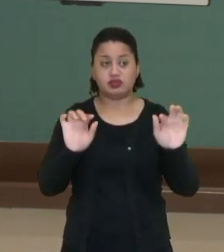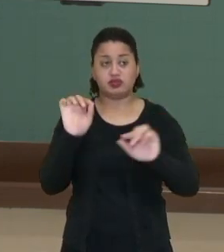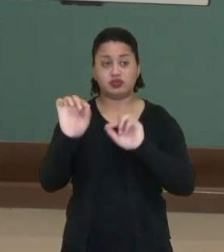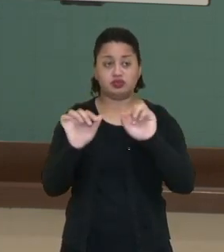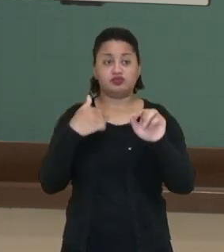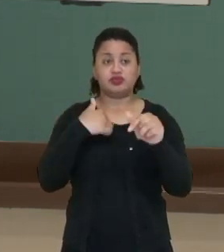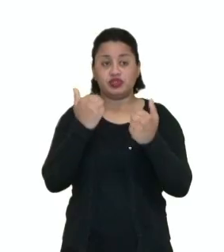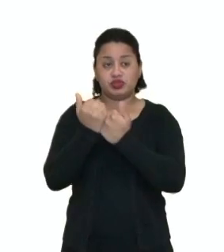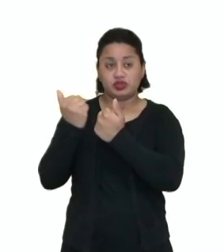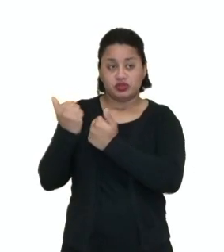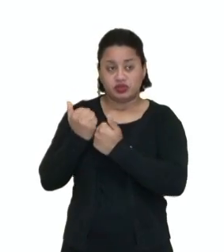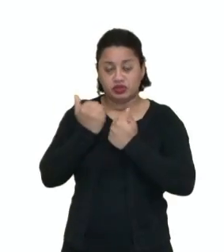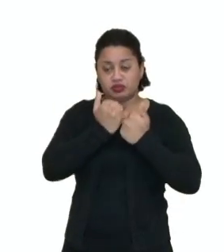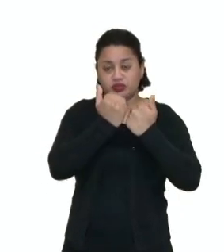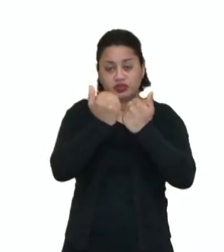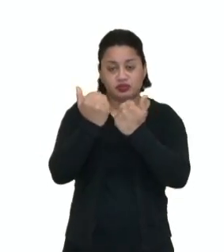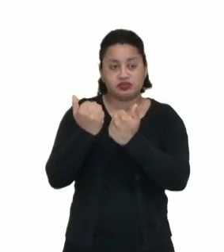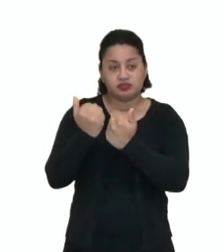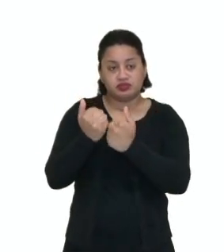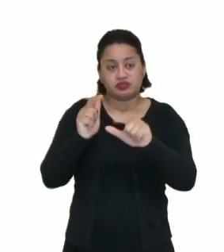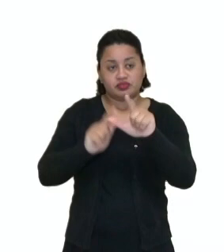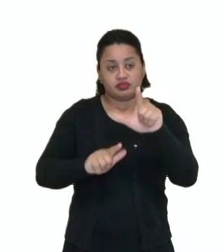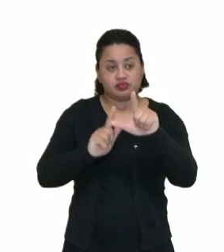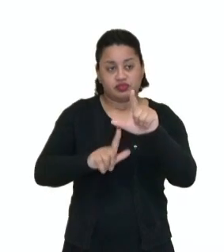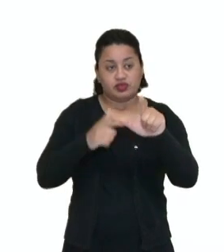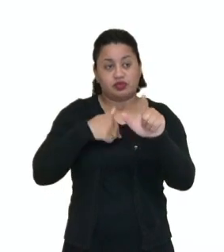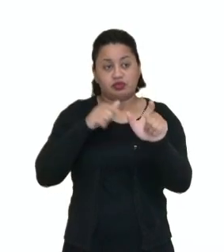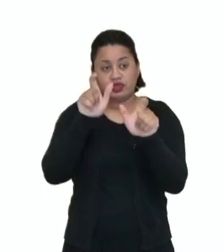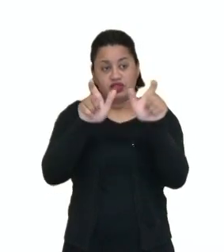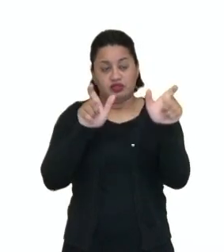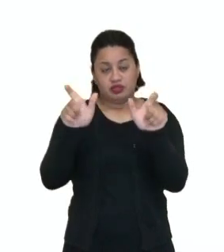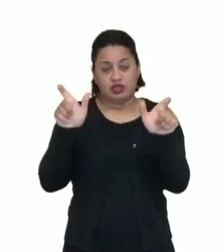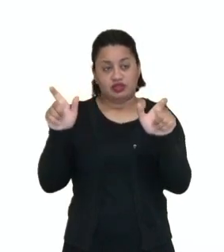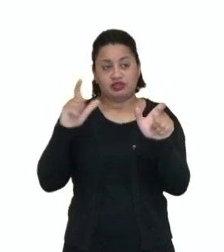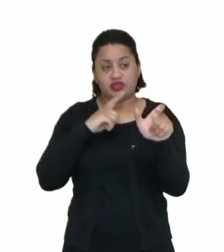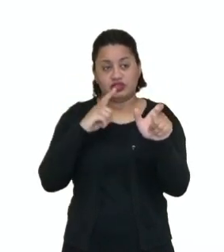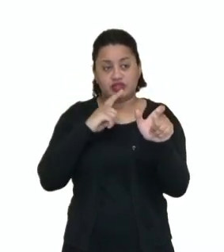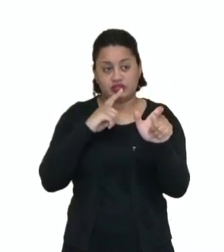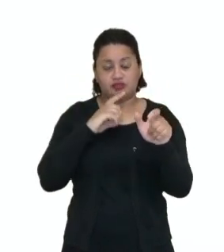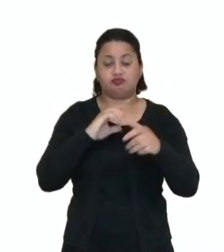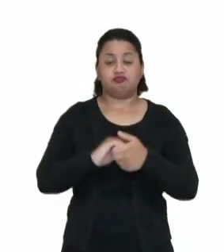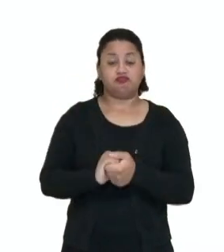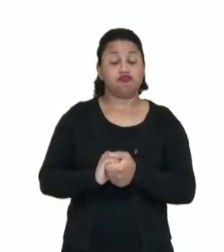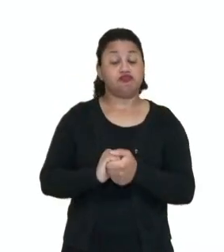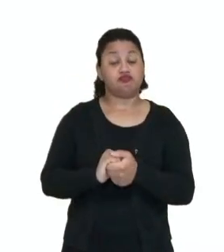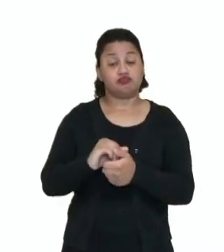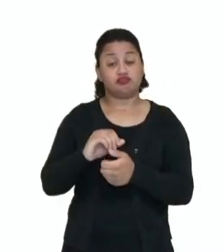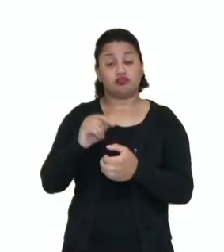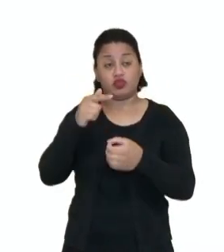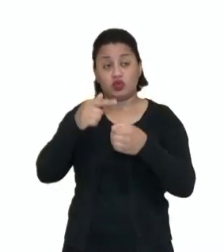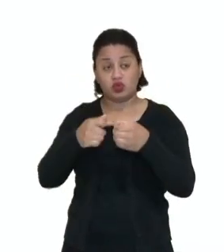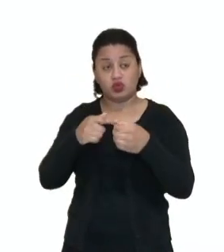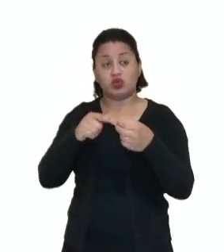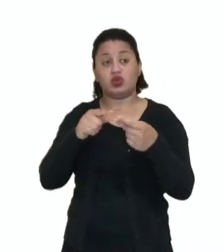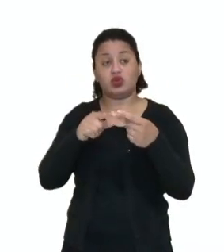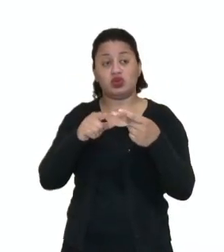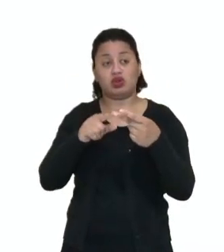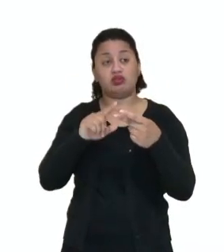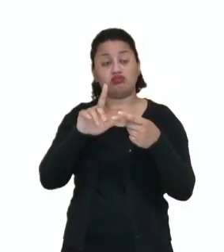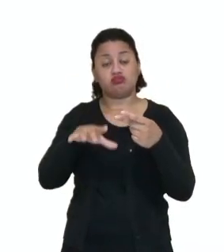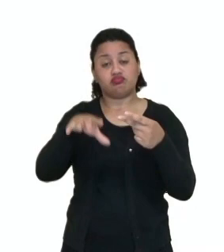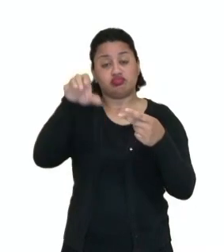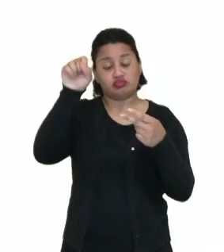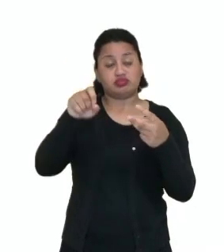vai substituir as letras pelas palavras abaixo. As palavras são combustível, apagará, um